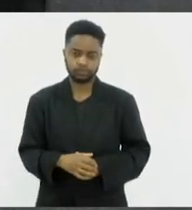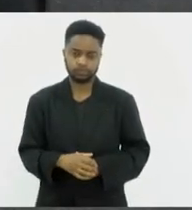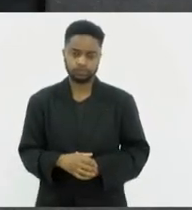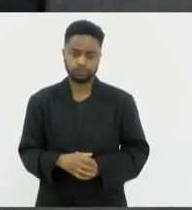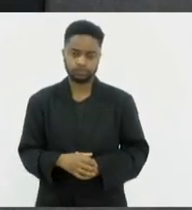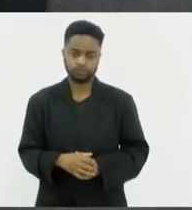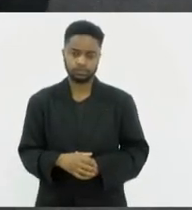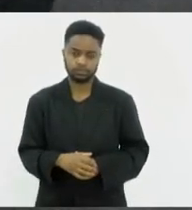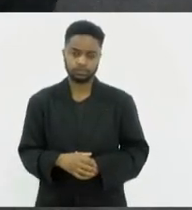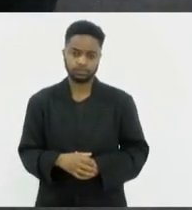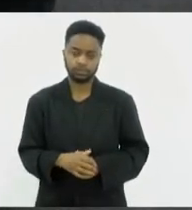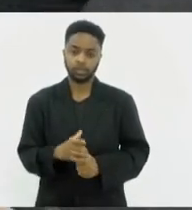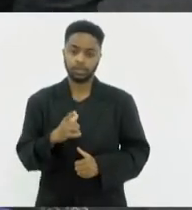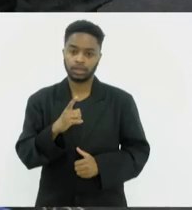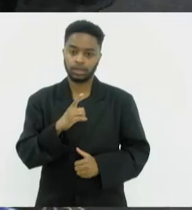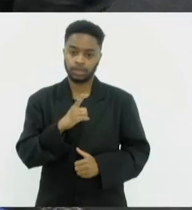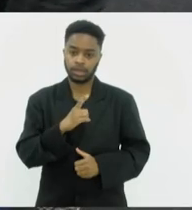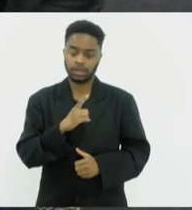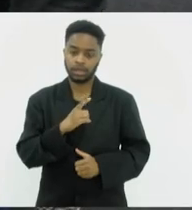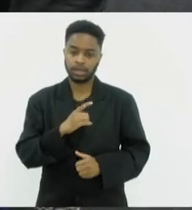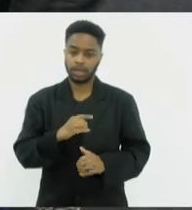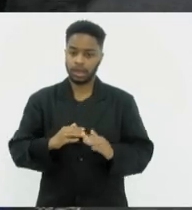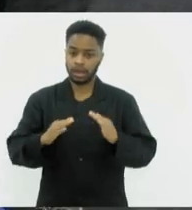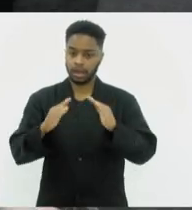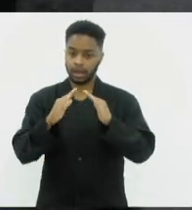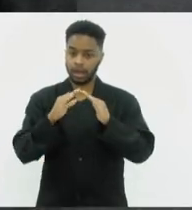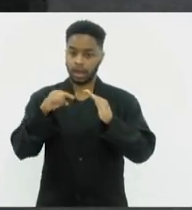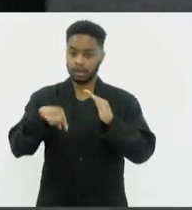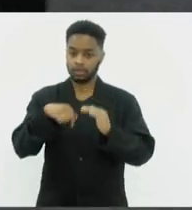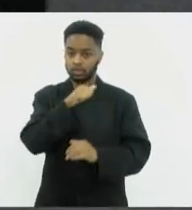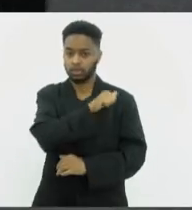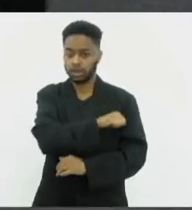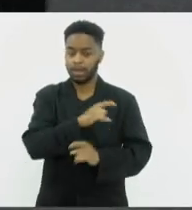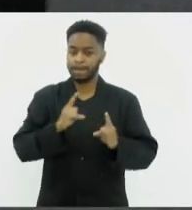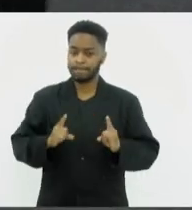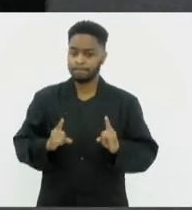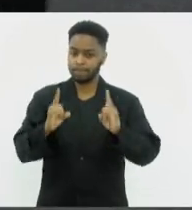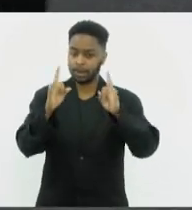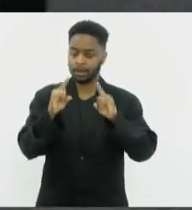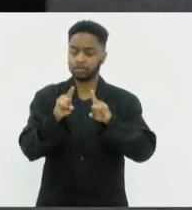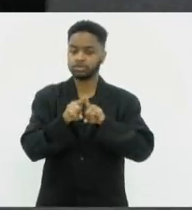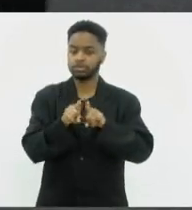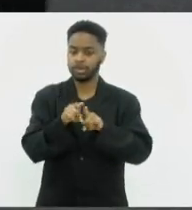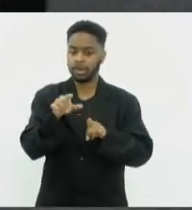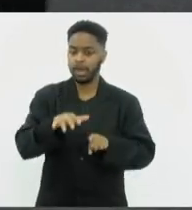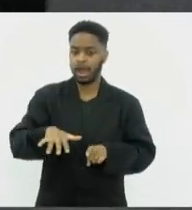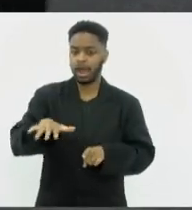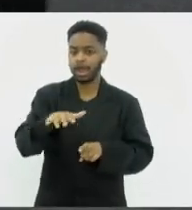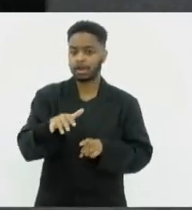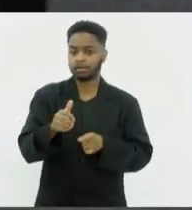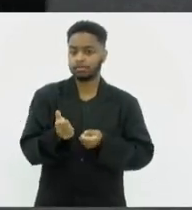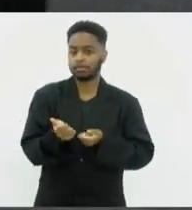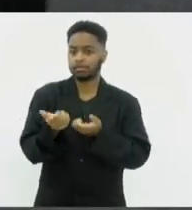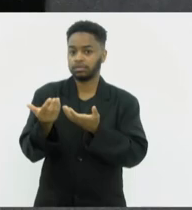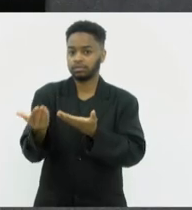Imóveis do Estado do Rio de Janeiro, prédios, terrenos, foram